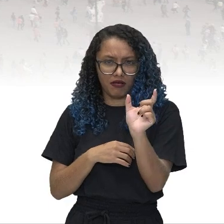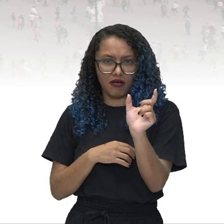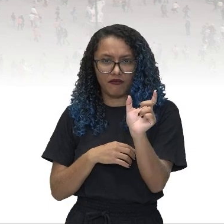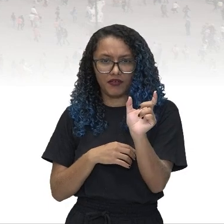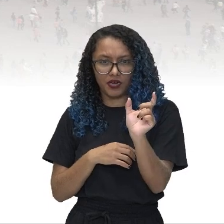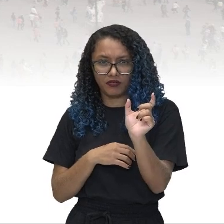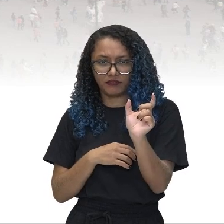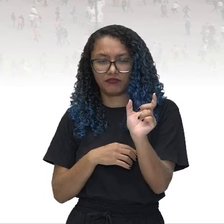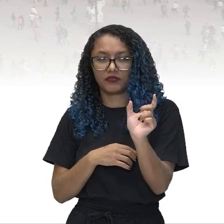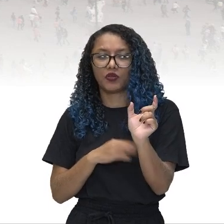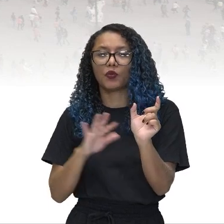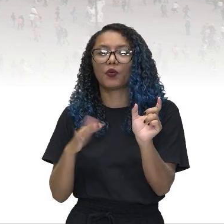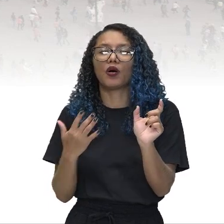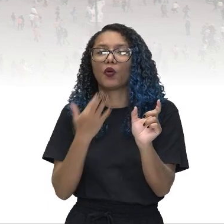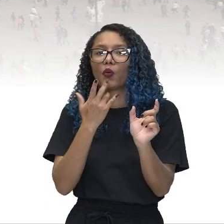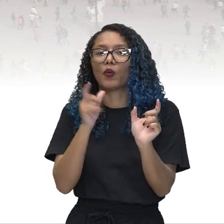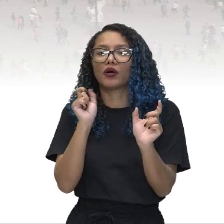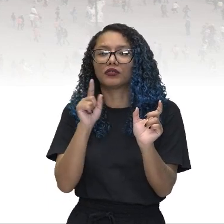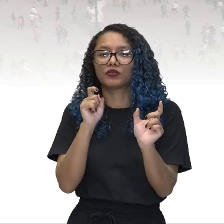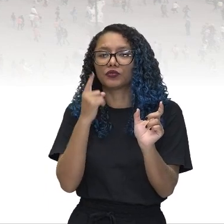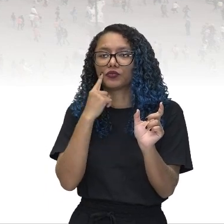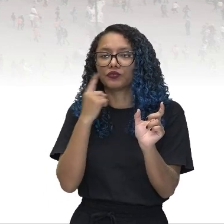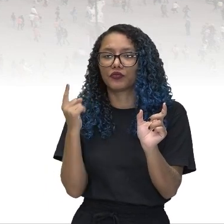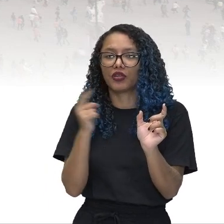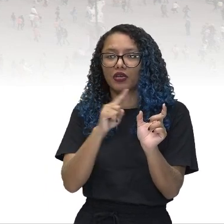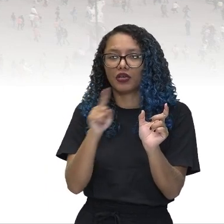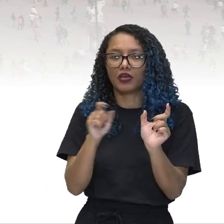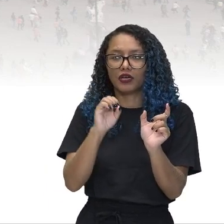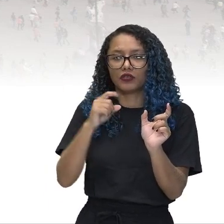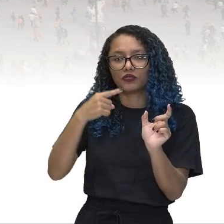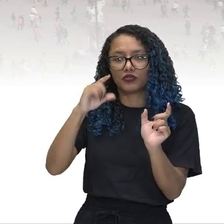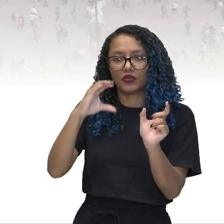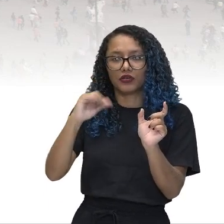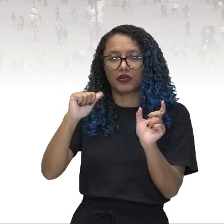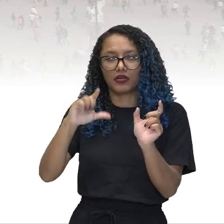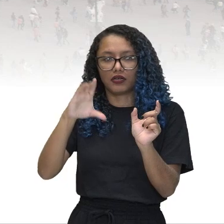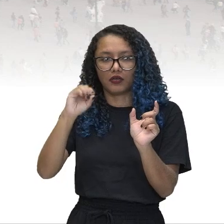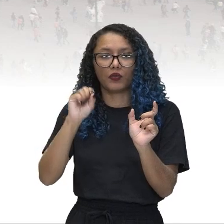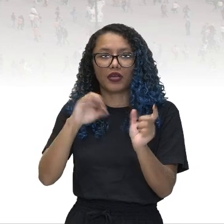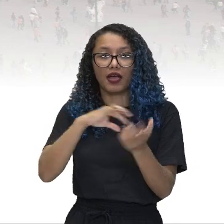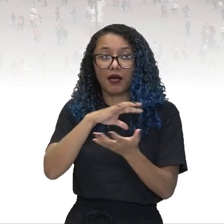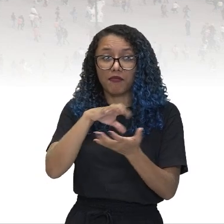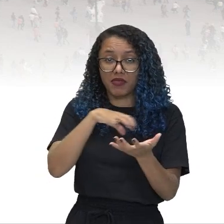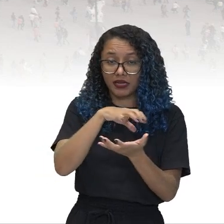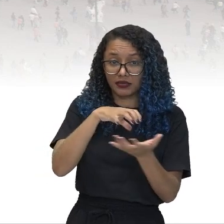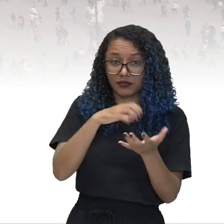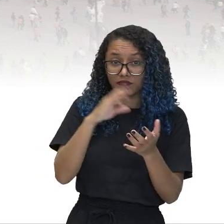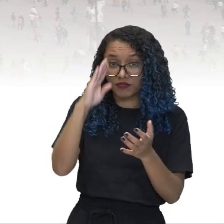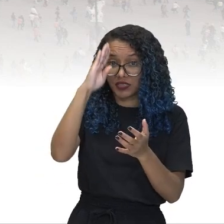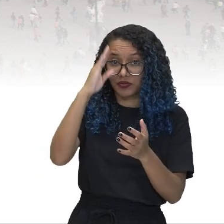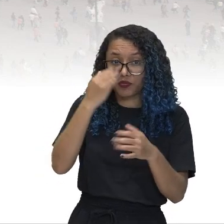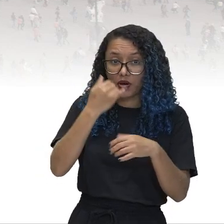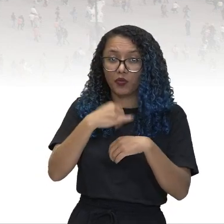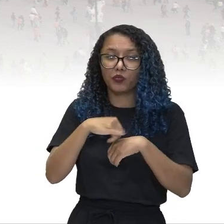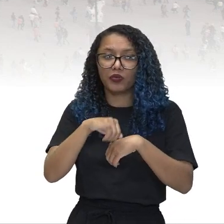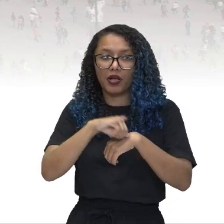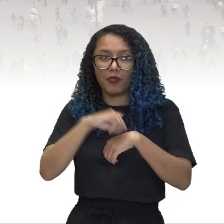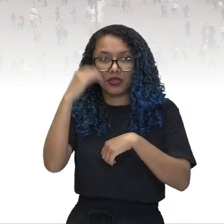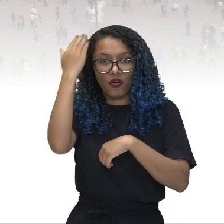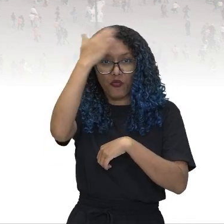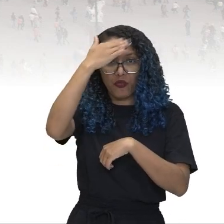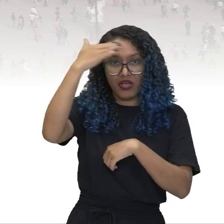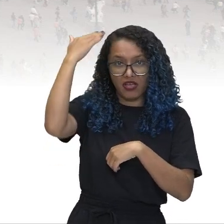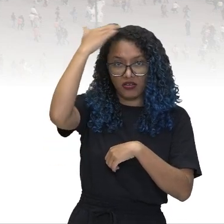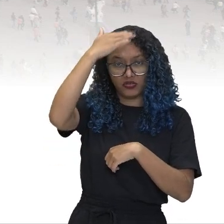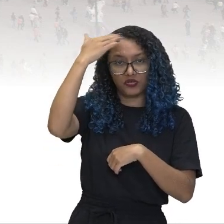destaque é socalo certo que é a praça principal da capital do México que é a cidade do México